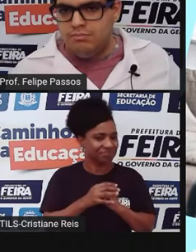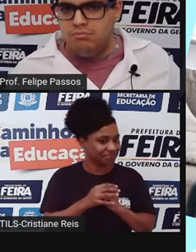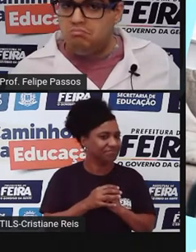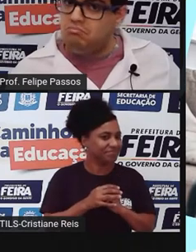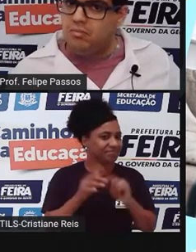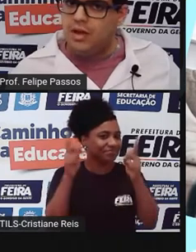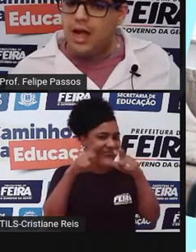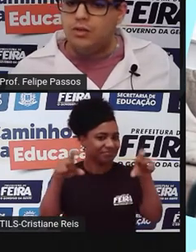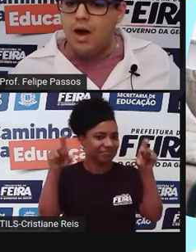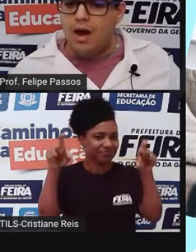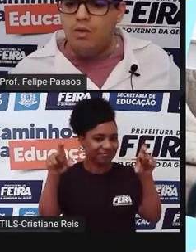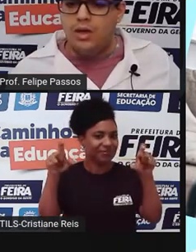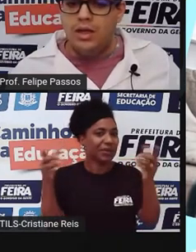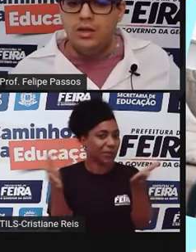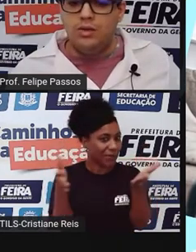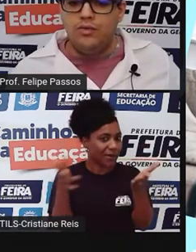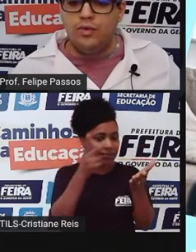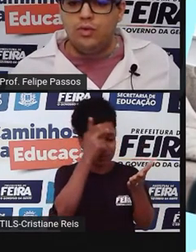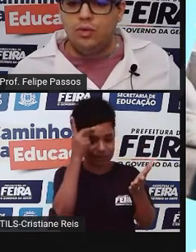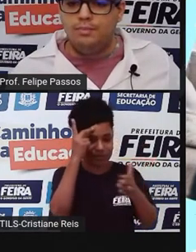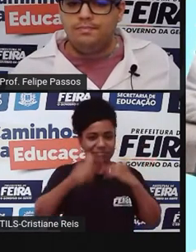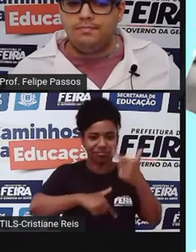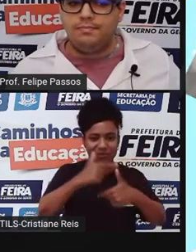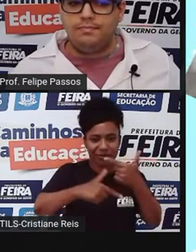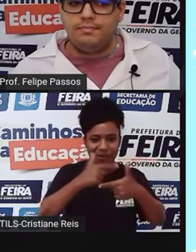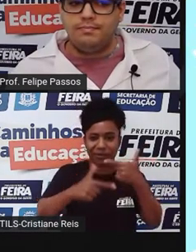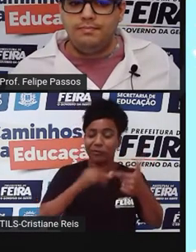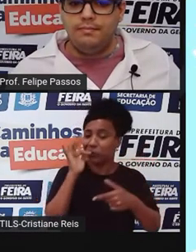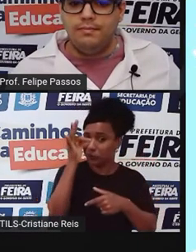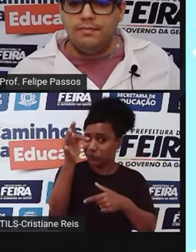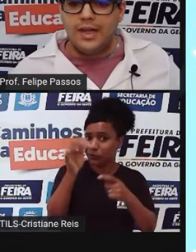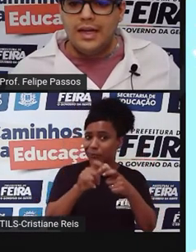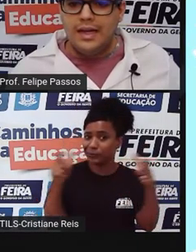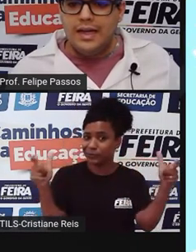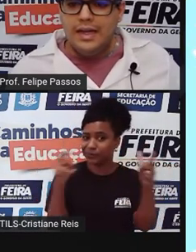tema atual e do futuro.